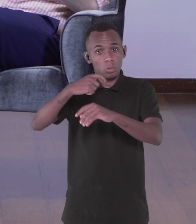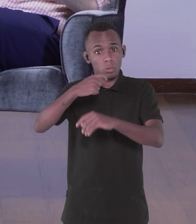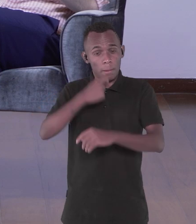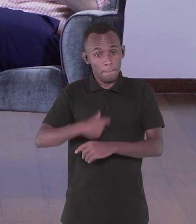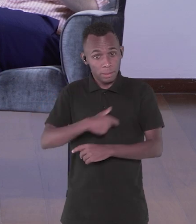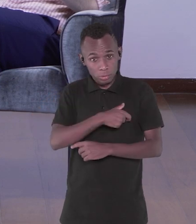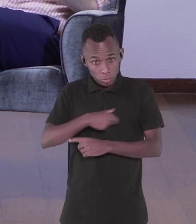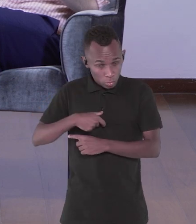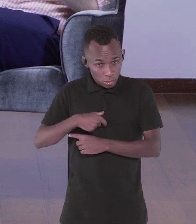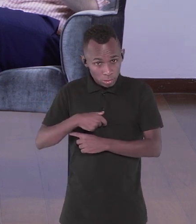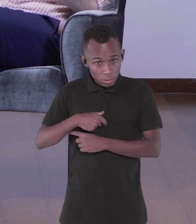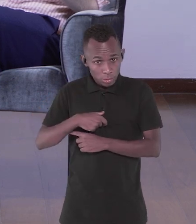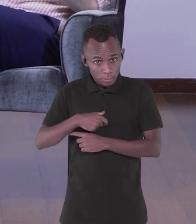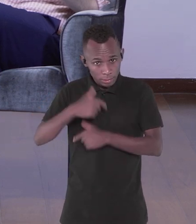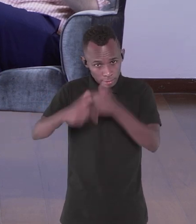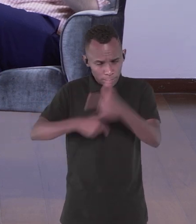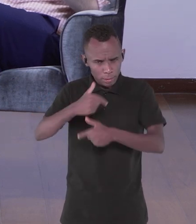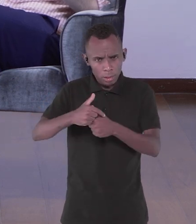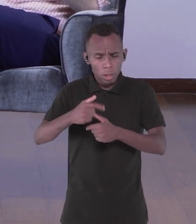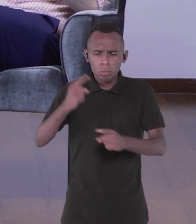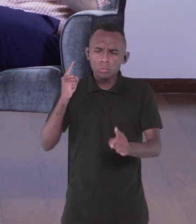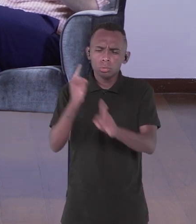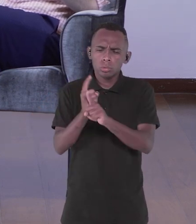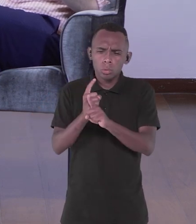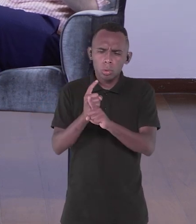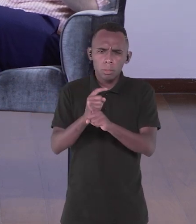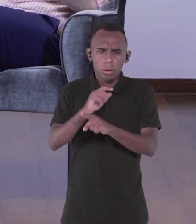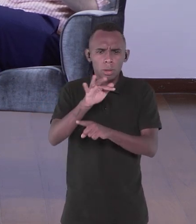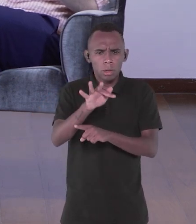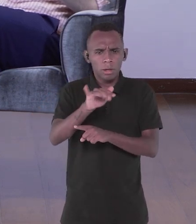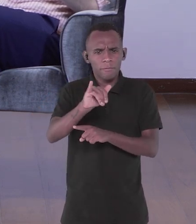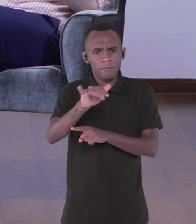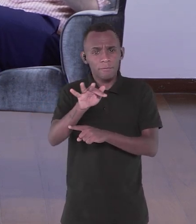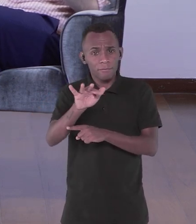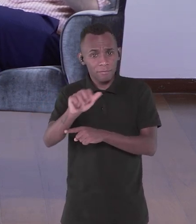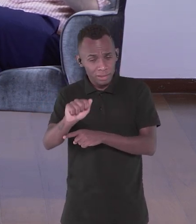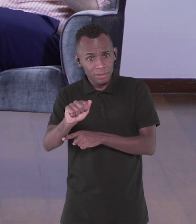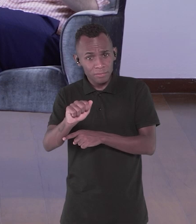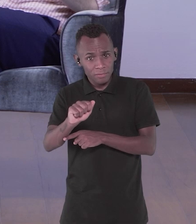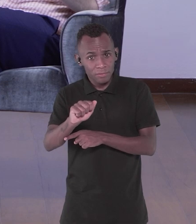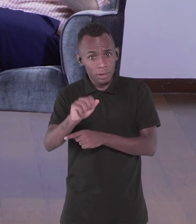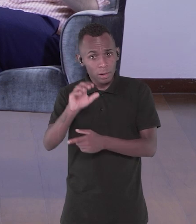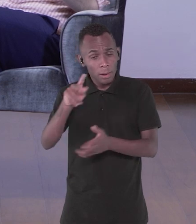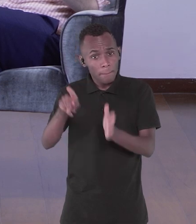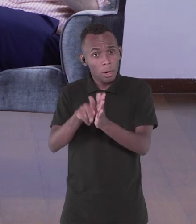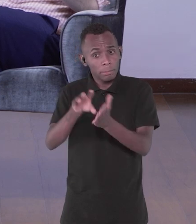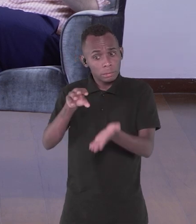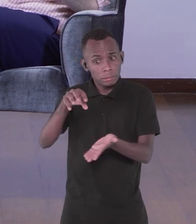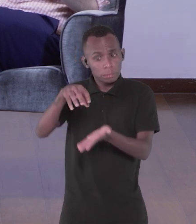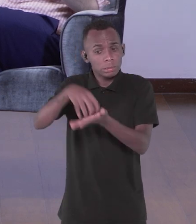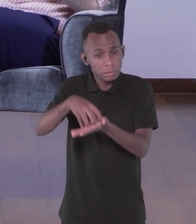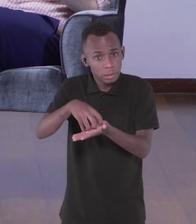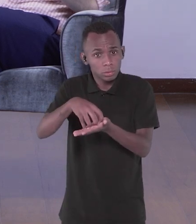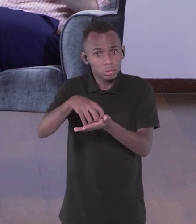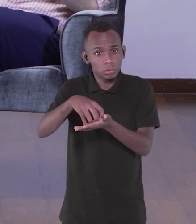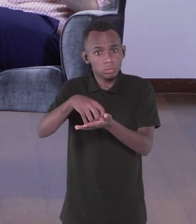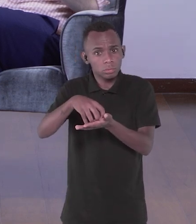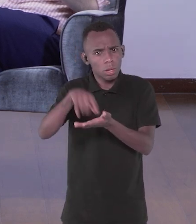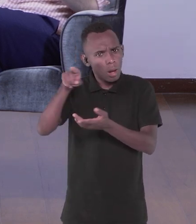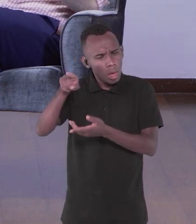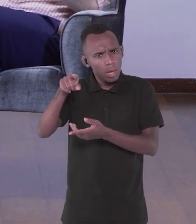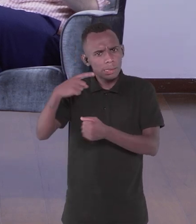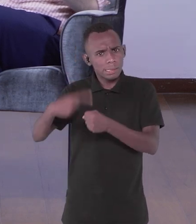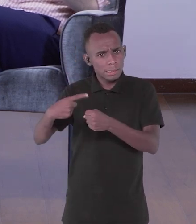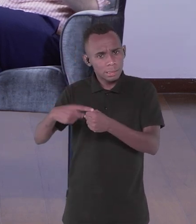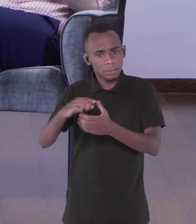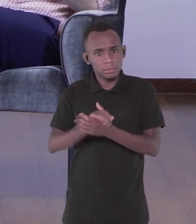você descobre que a FIFA fica na Suíça também, né? E não é por acaso. A gente pode falar disso depois. Não é por acaso. O futebol não fica lá, né?